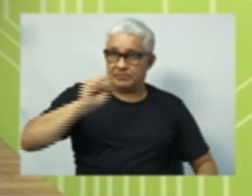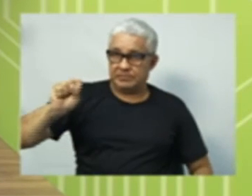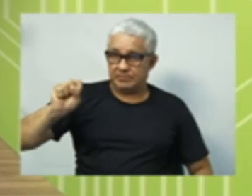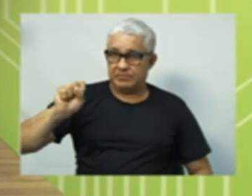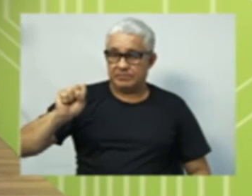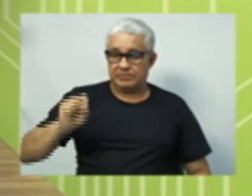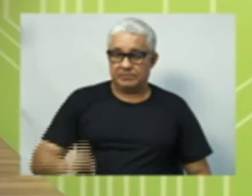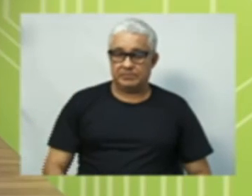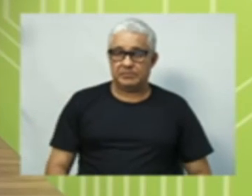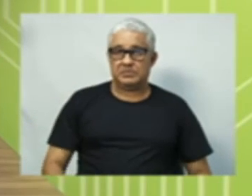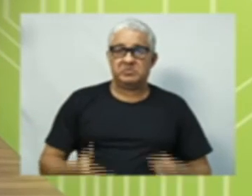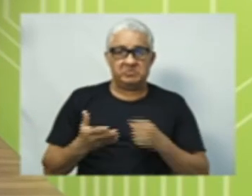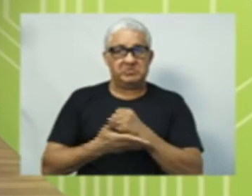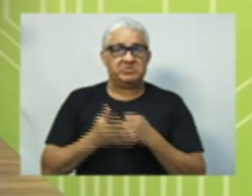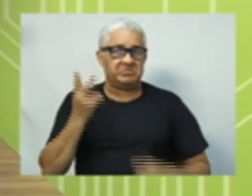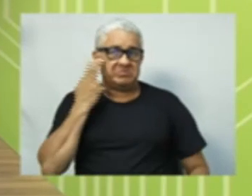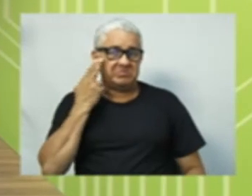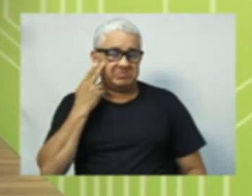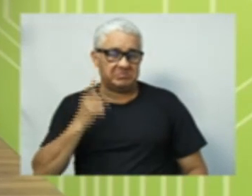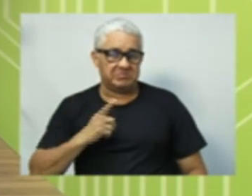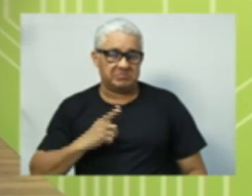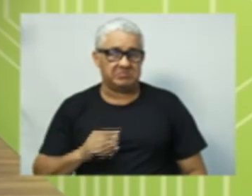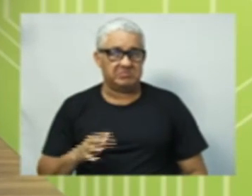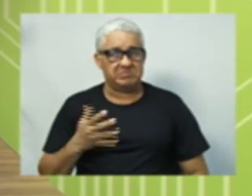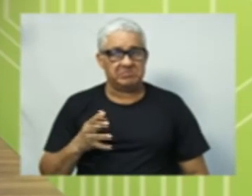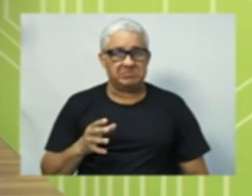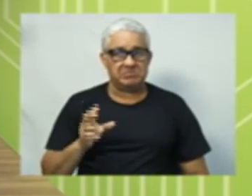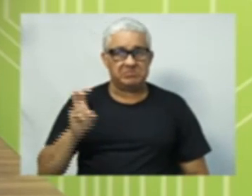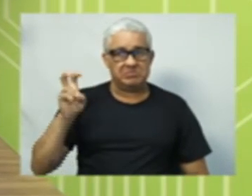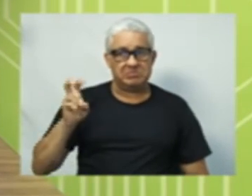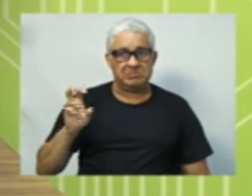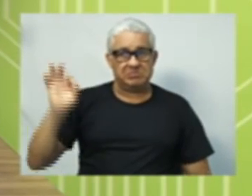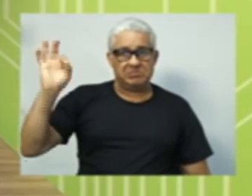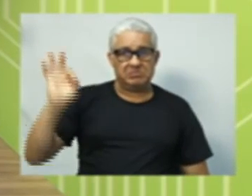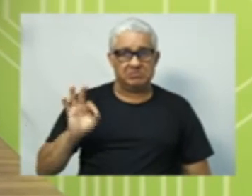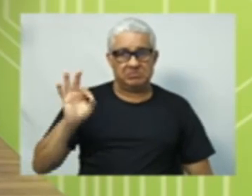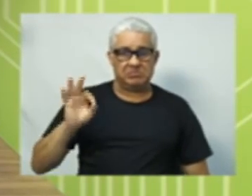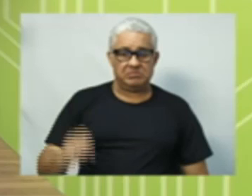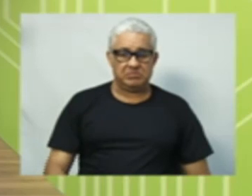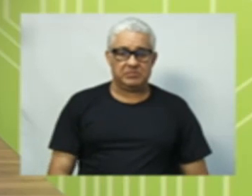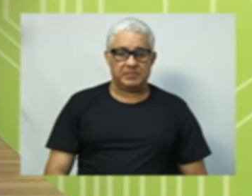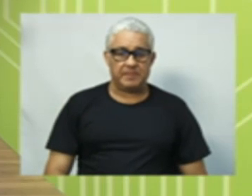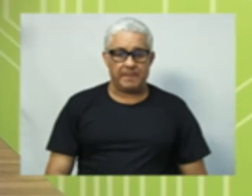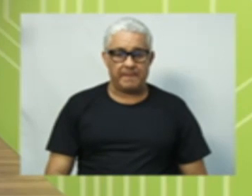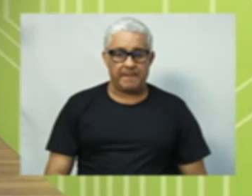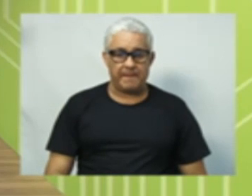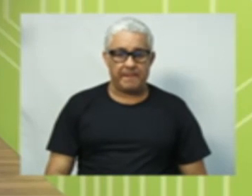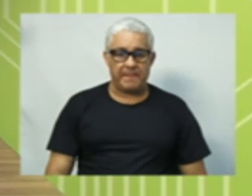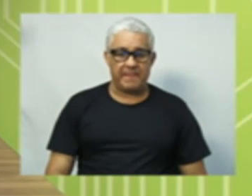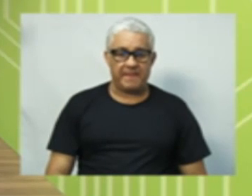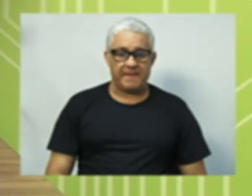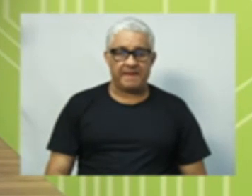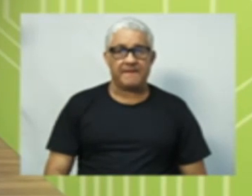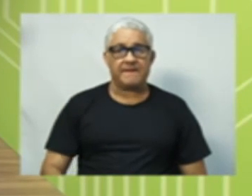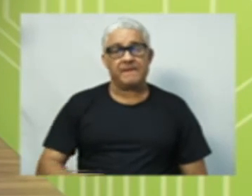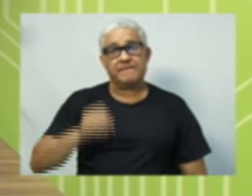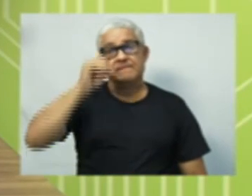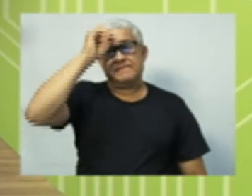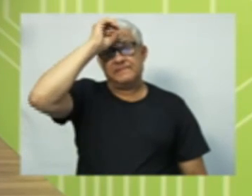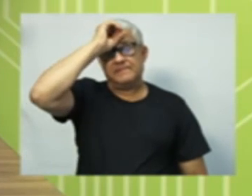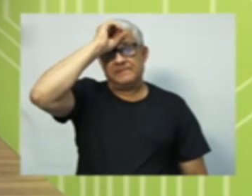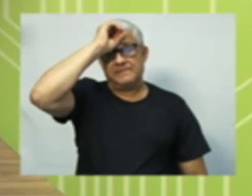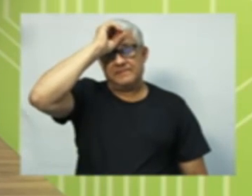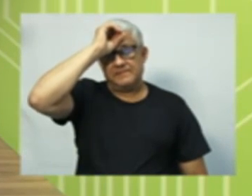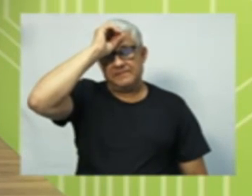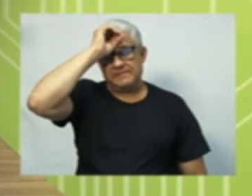base normal, né? Gera ali no torno de 5%. E por desconhecimento,